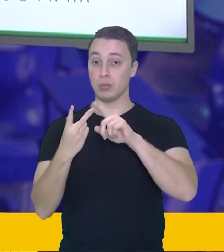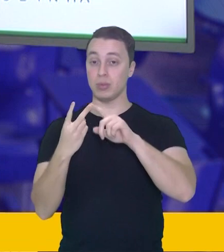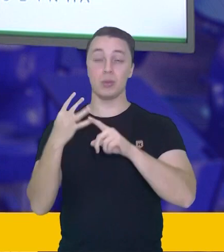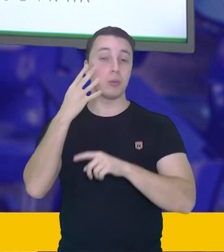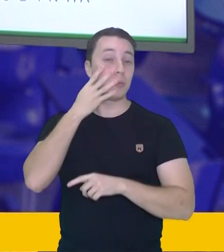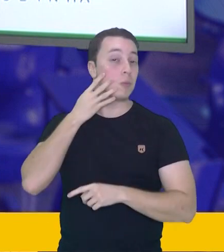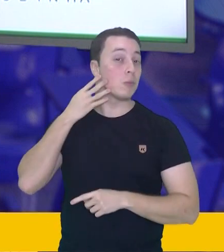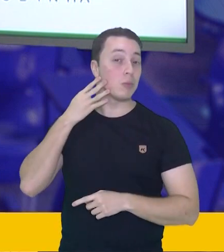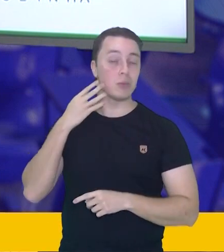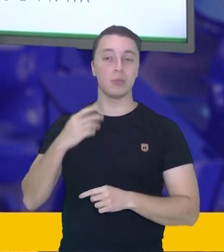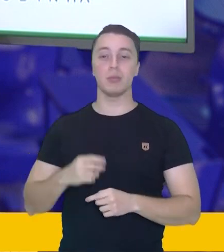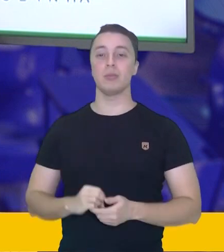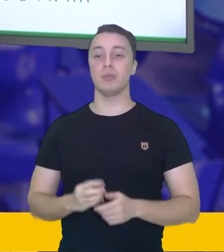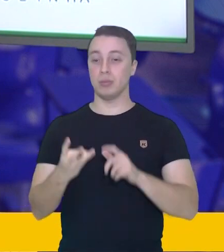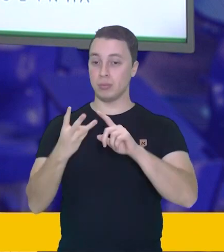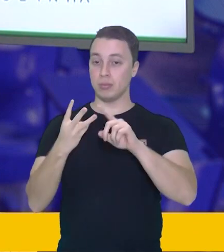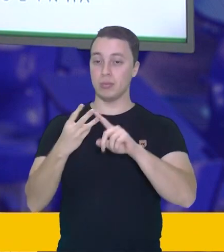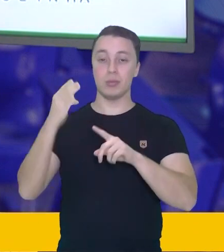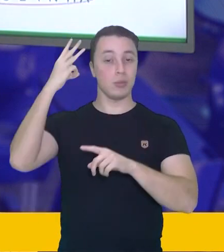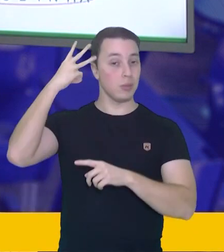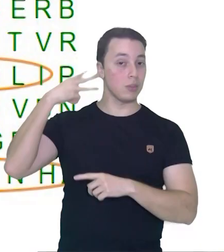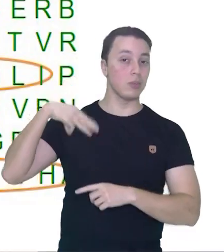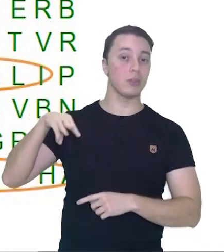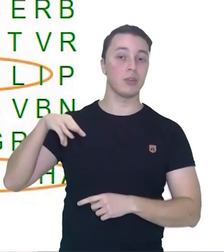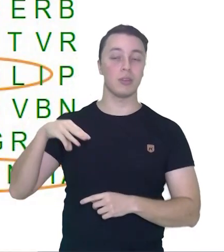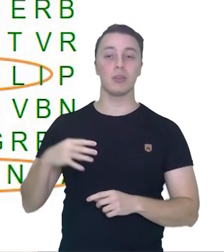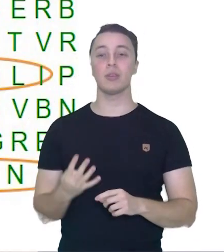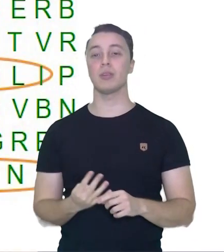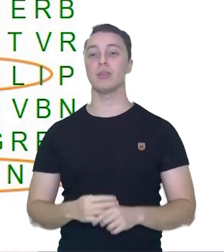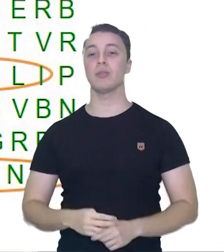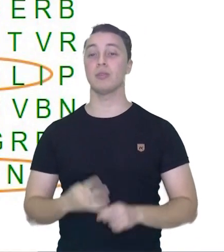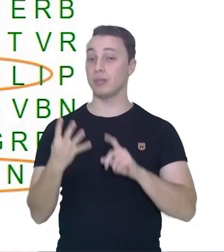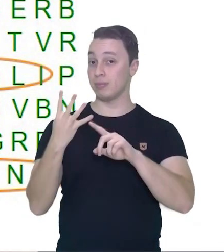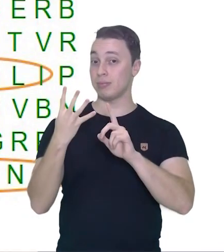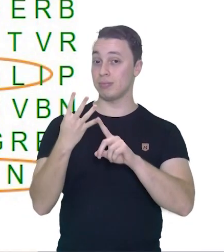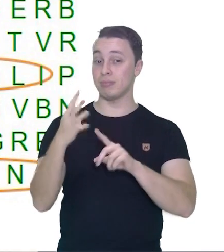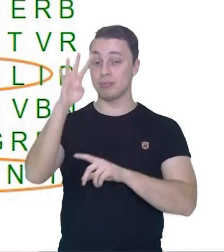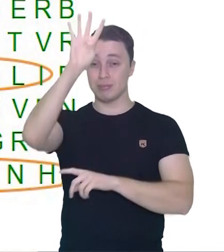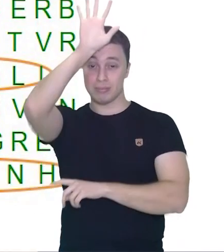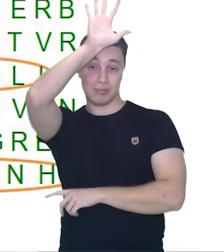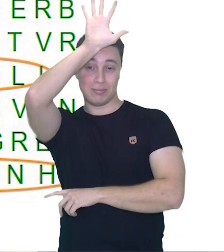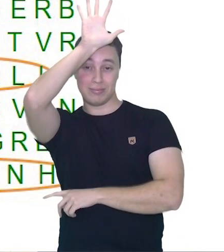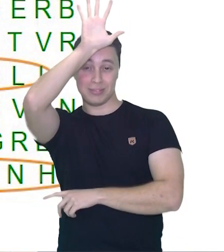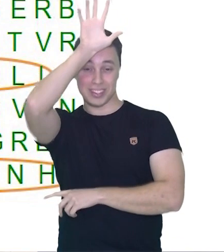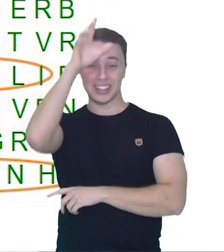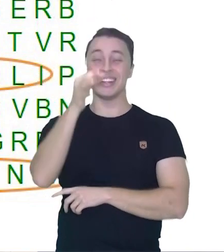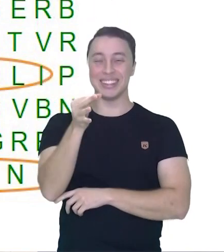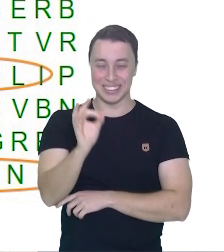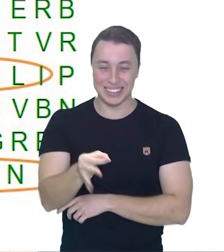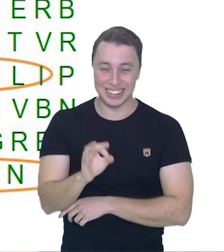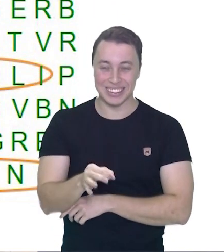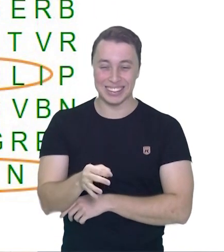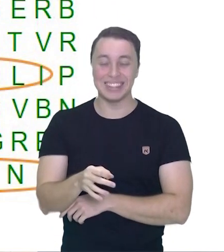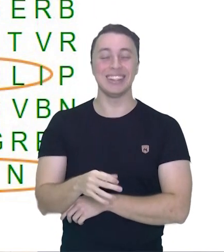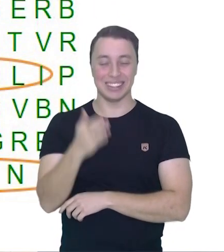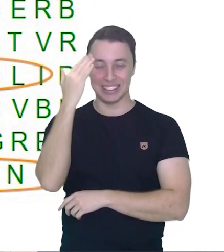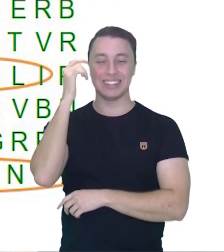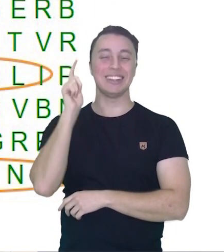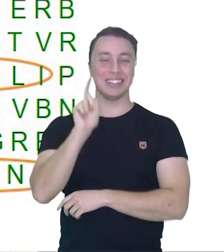Cascão, a Magali e o Cebolinha. Acertaram? Tenho certeza que